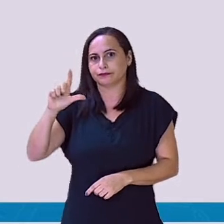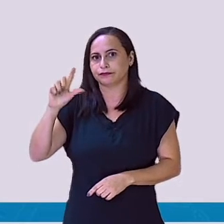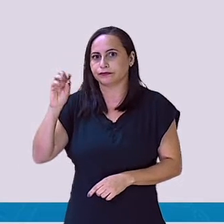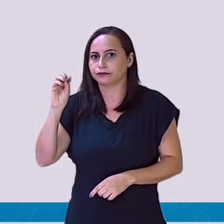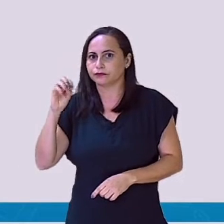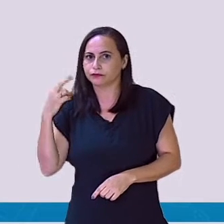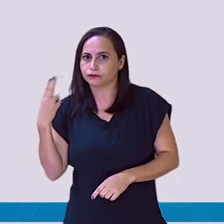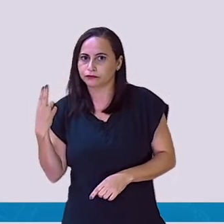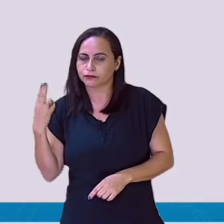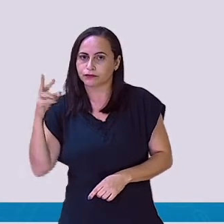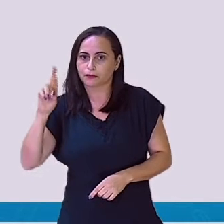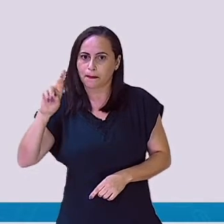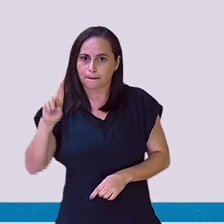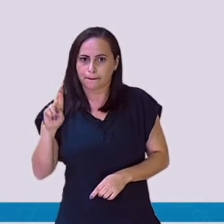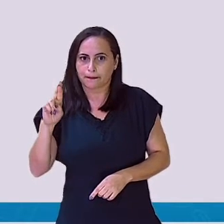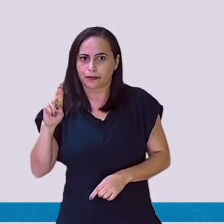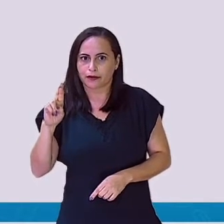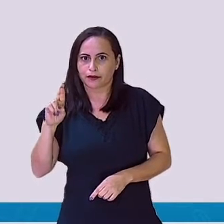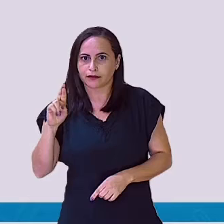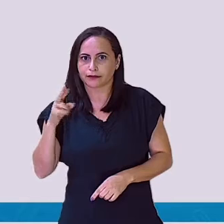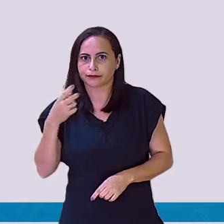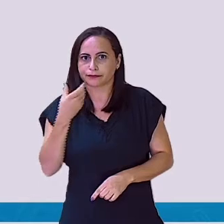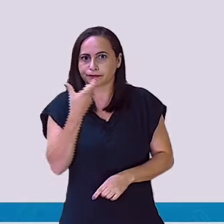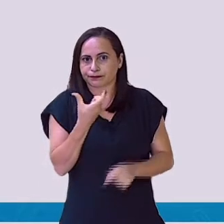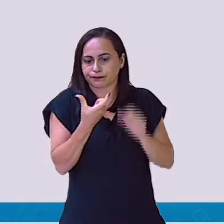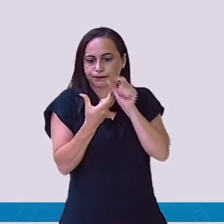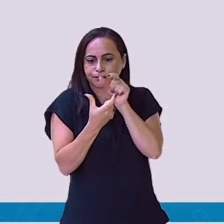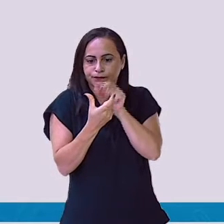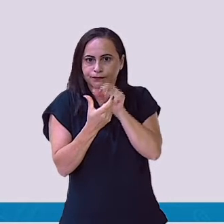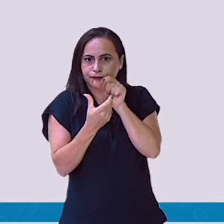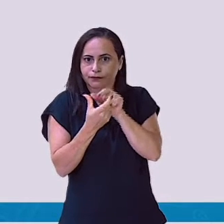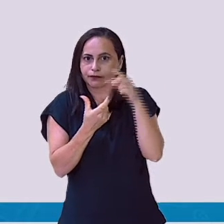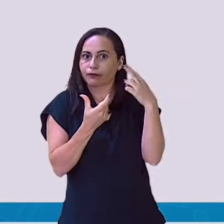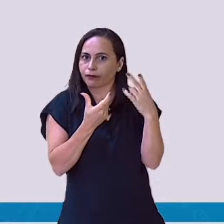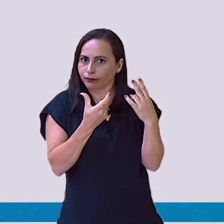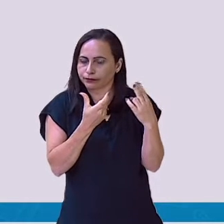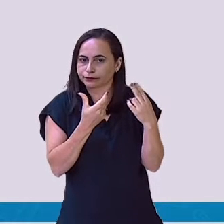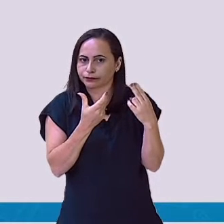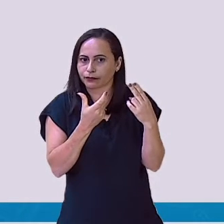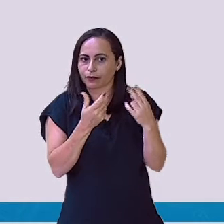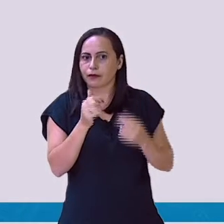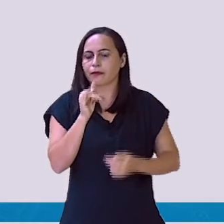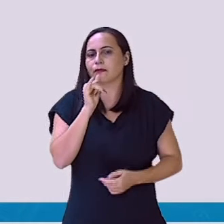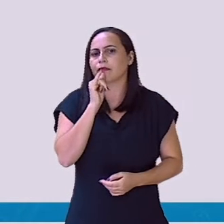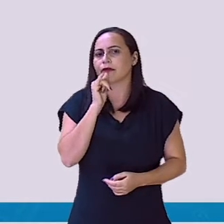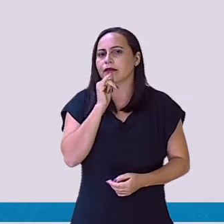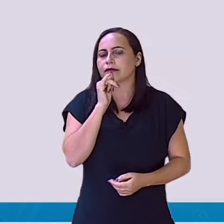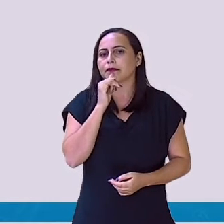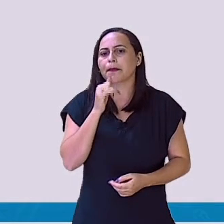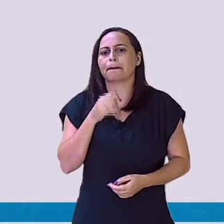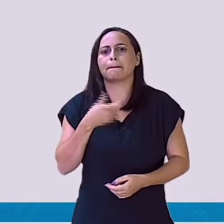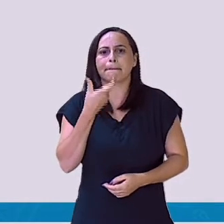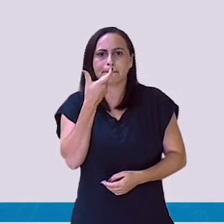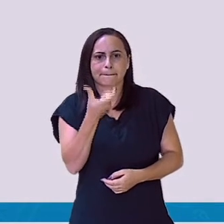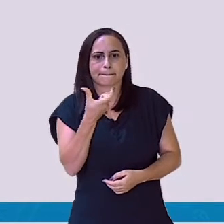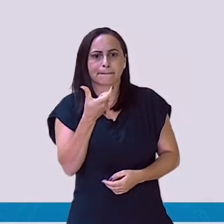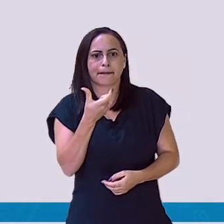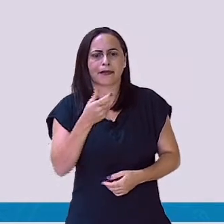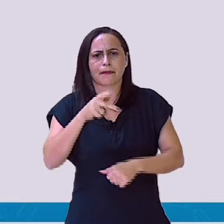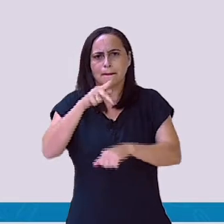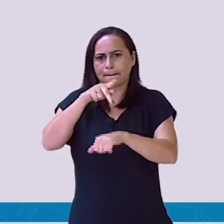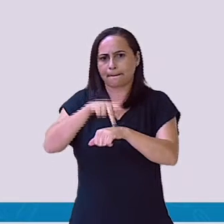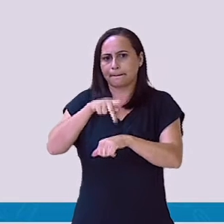ocorrem numa mesma sílaba, como, por exemplo, nas palavras pedra,